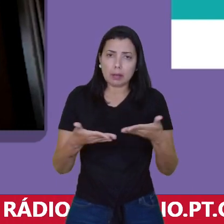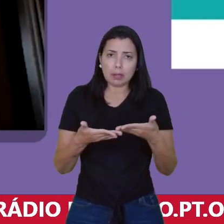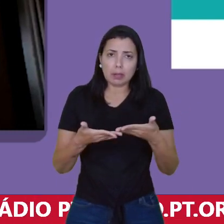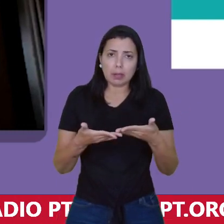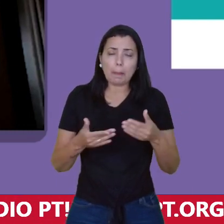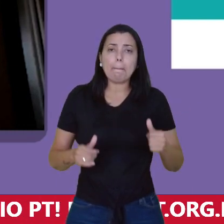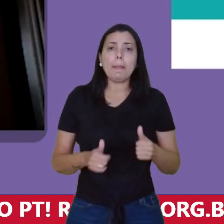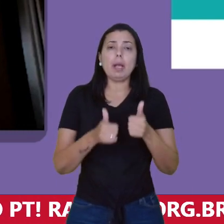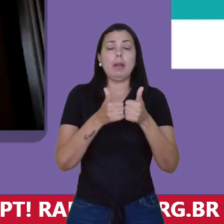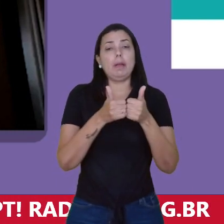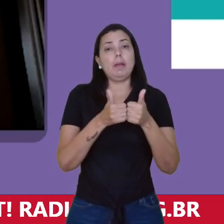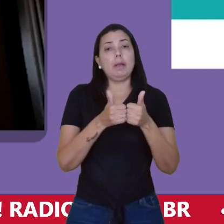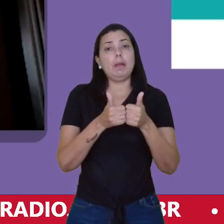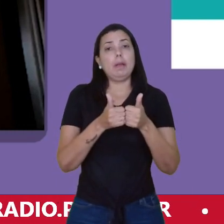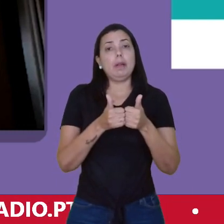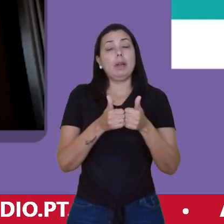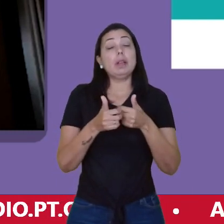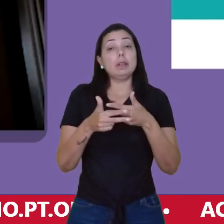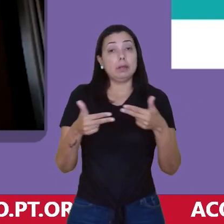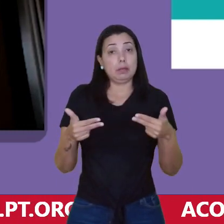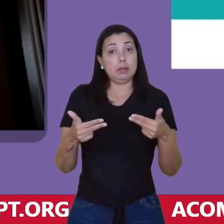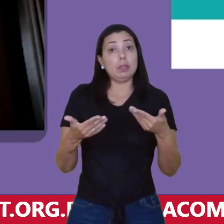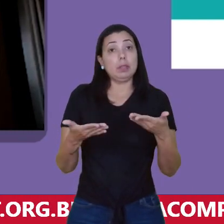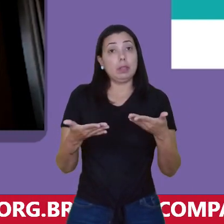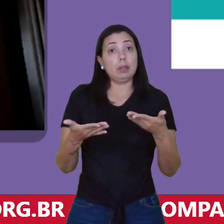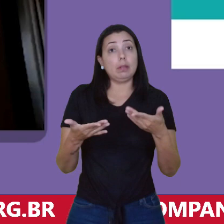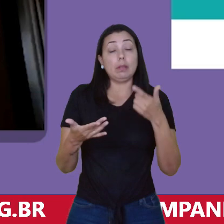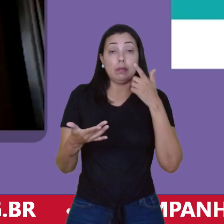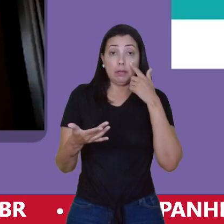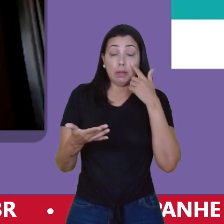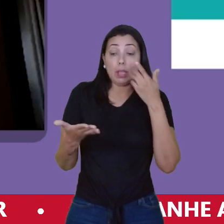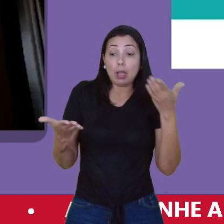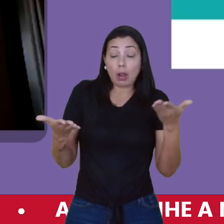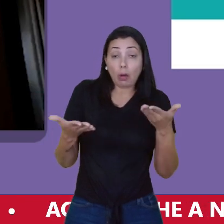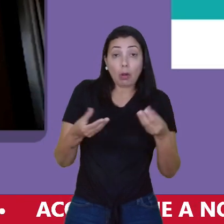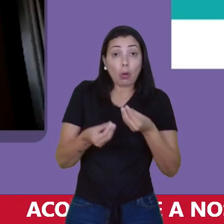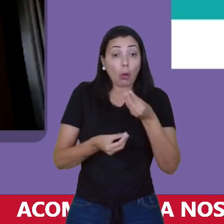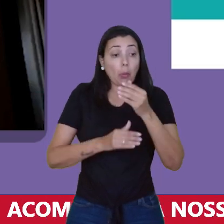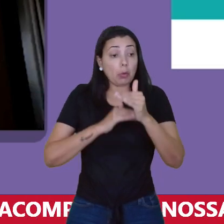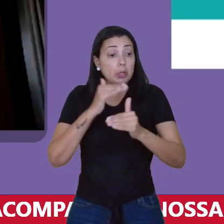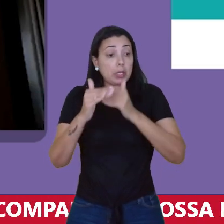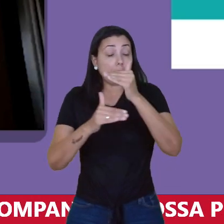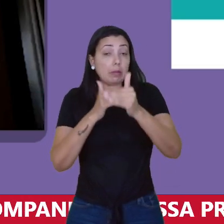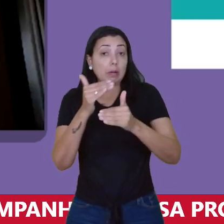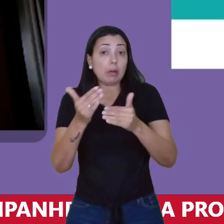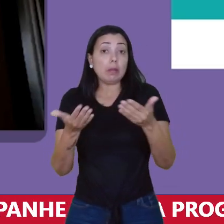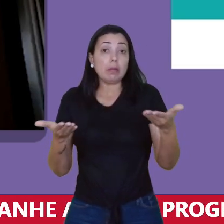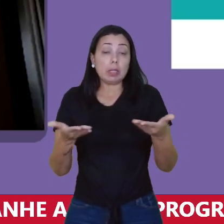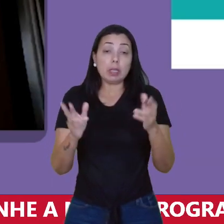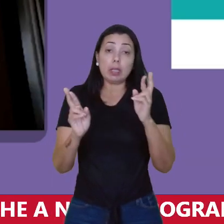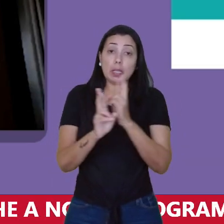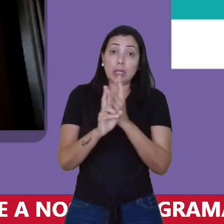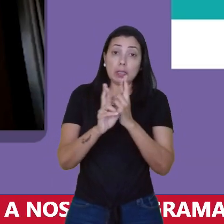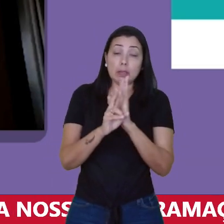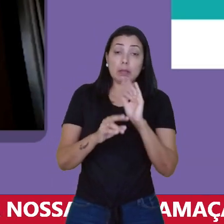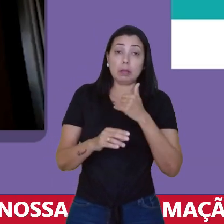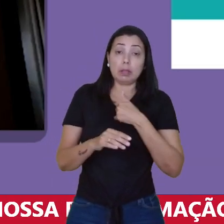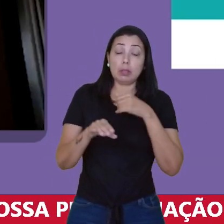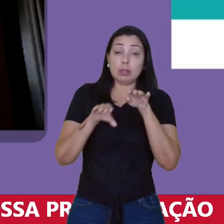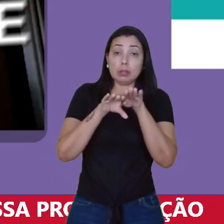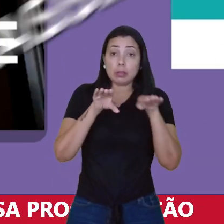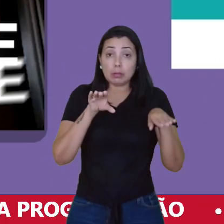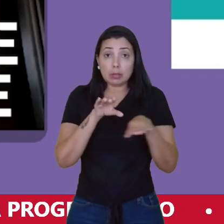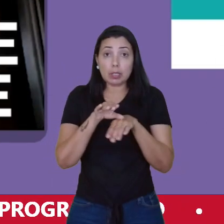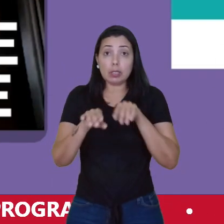forma melhor essa questão, né? E a gente está vendo também como se desenvolve aqui na relação com as nossas desigualdades